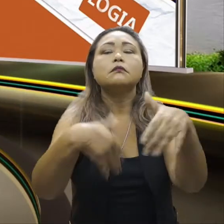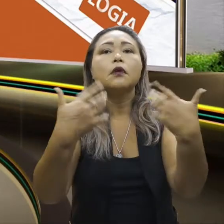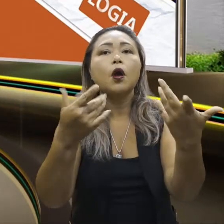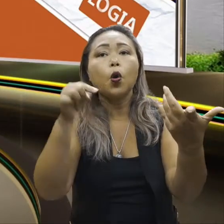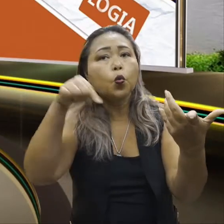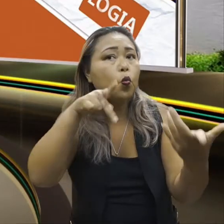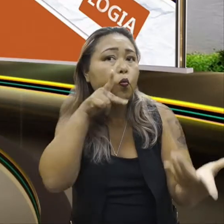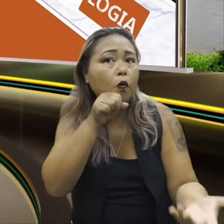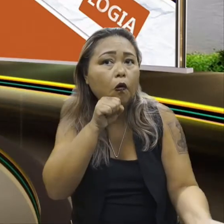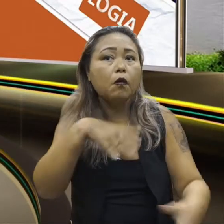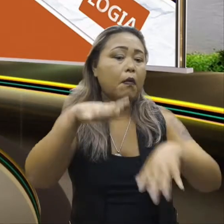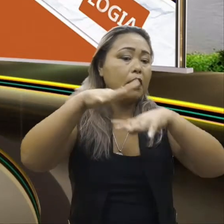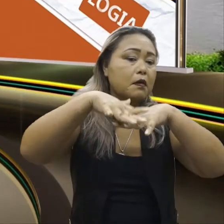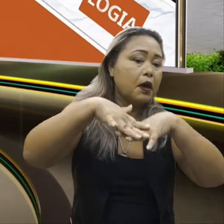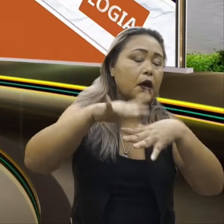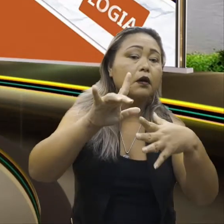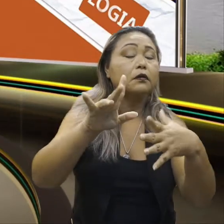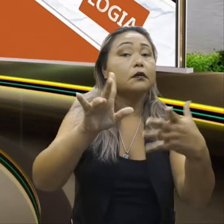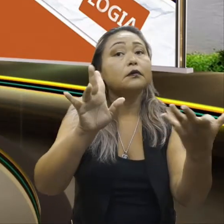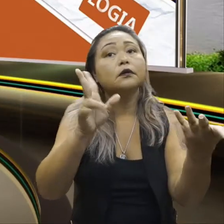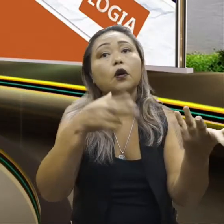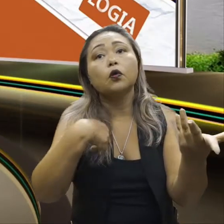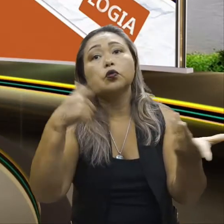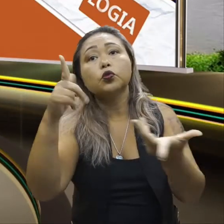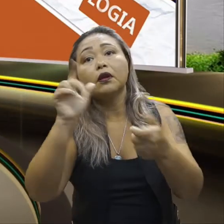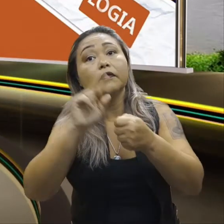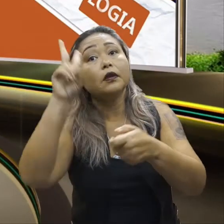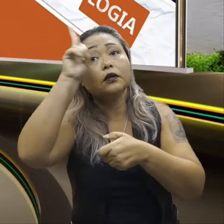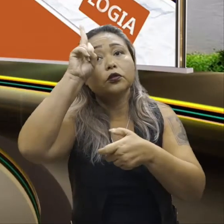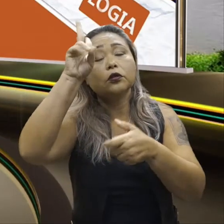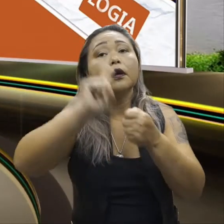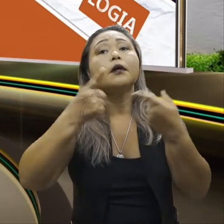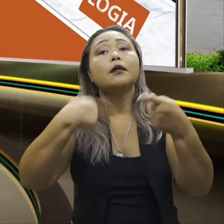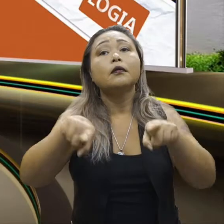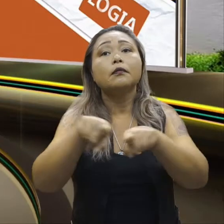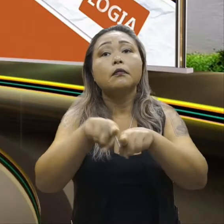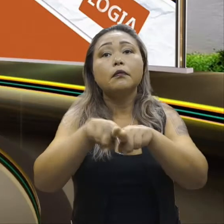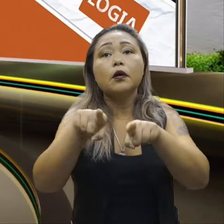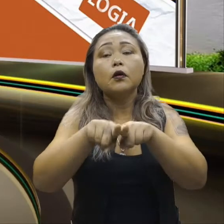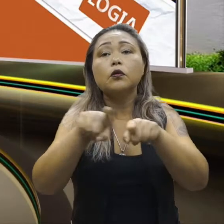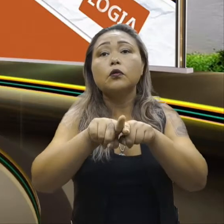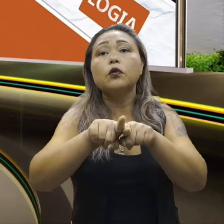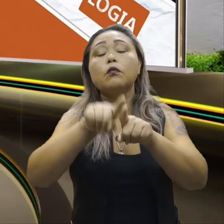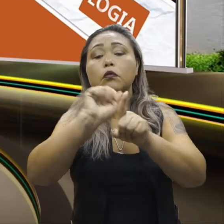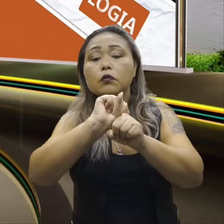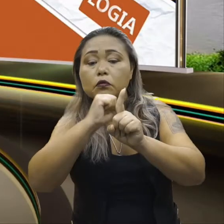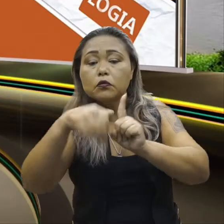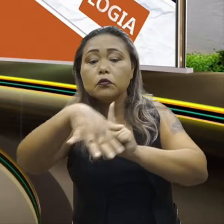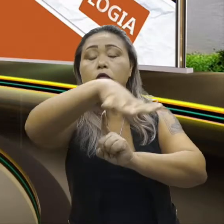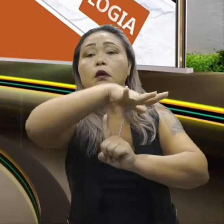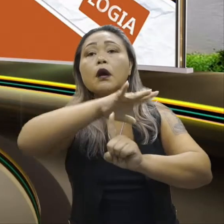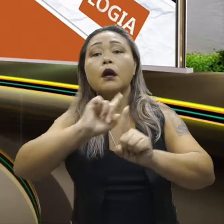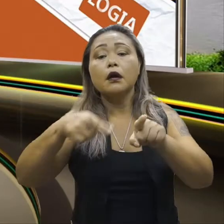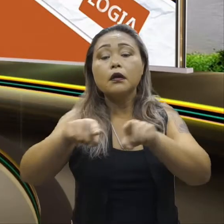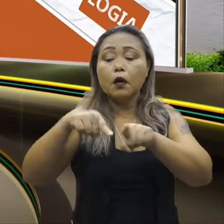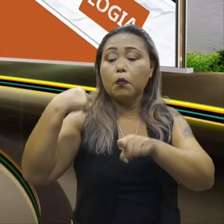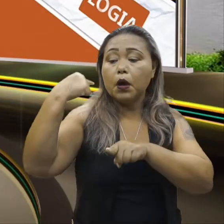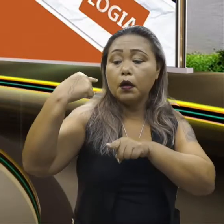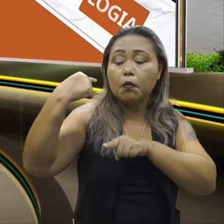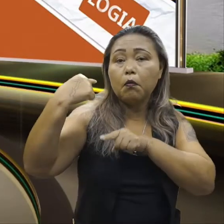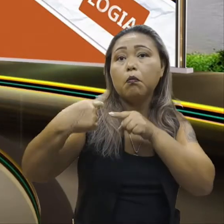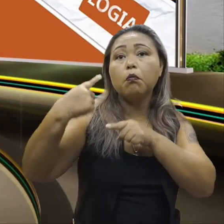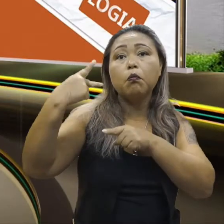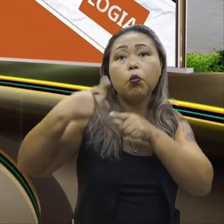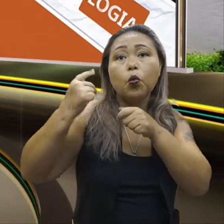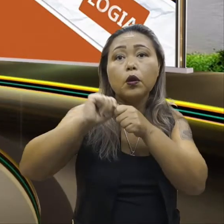português, matemática, geografia, história, mas também um pouco de sociologia, de política, de filosofia,